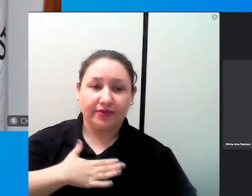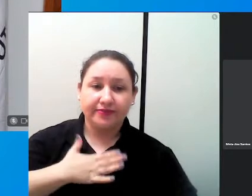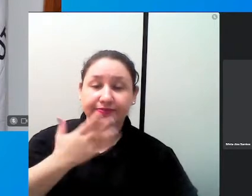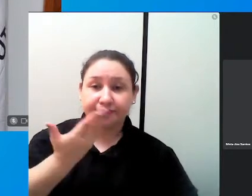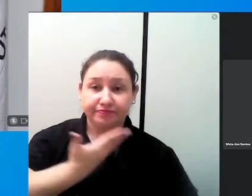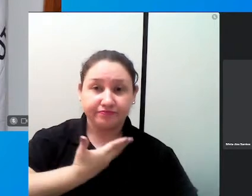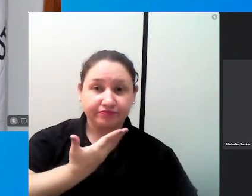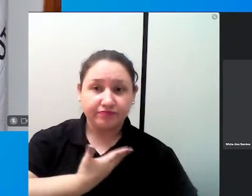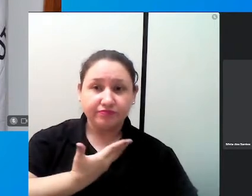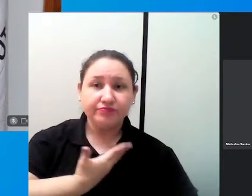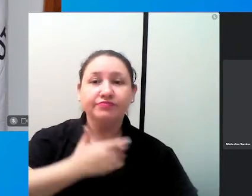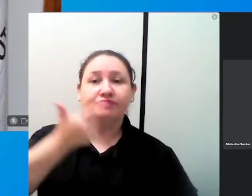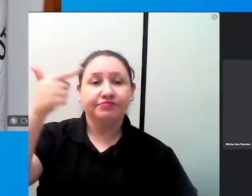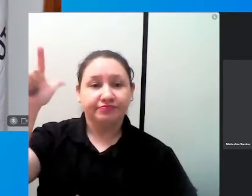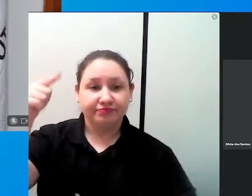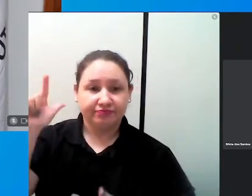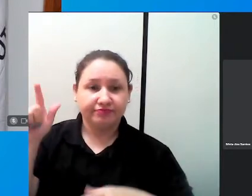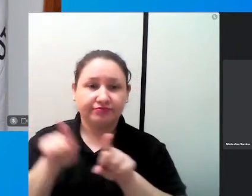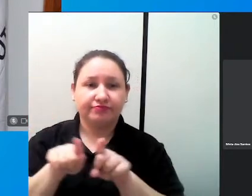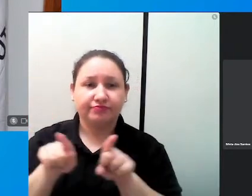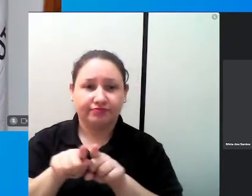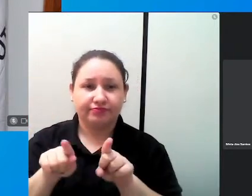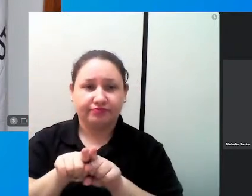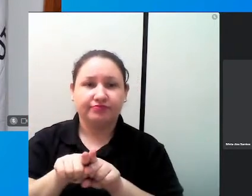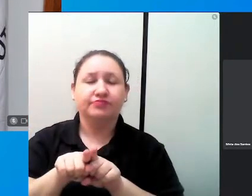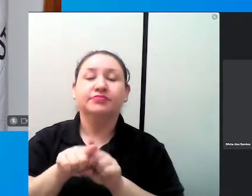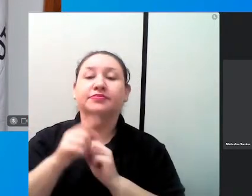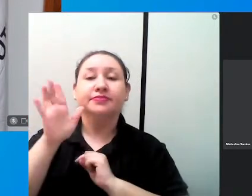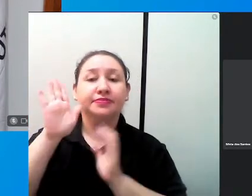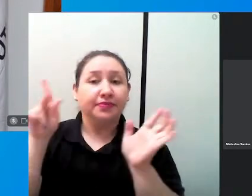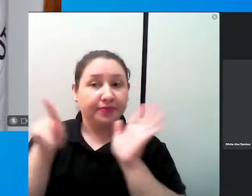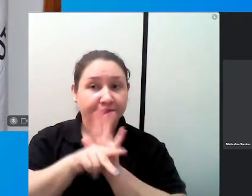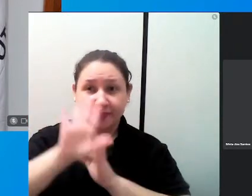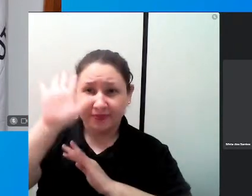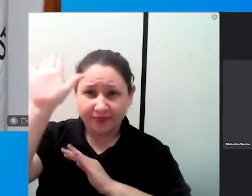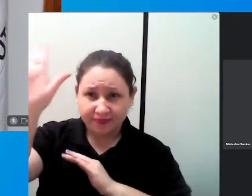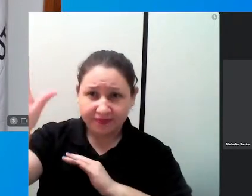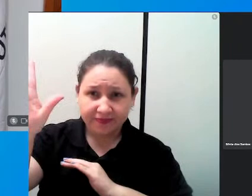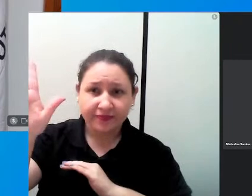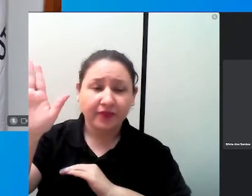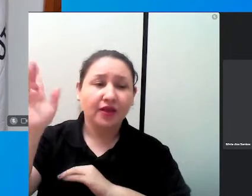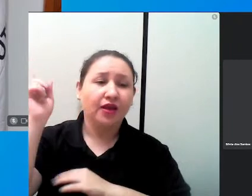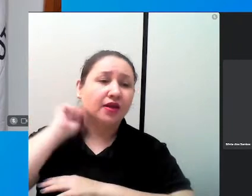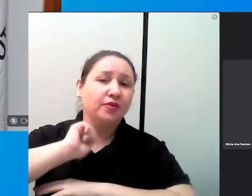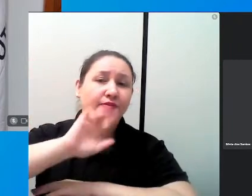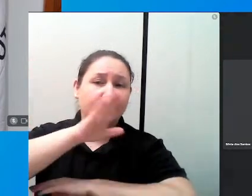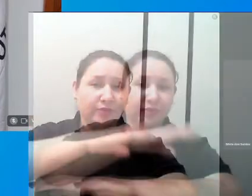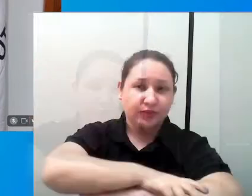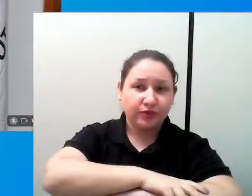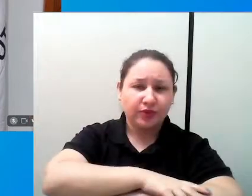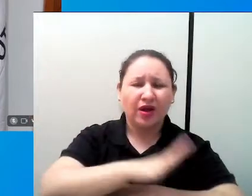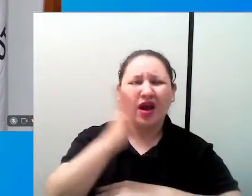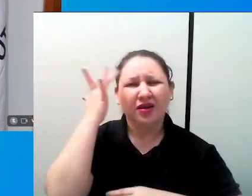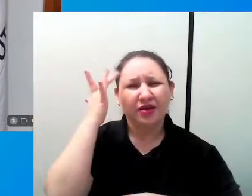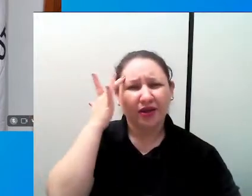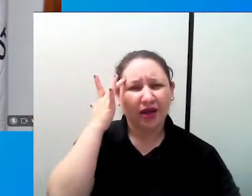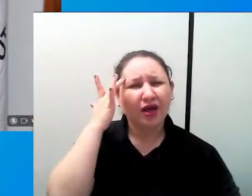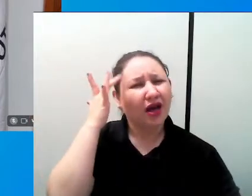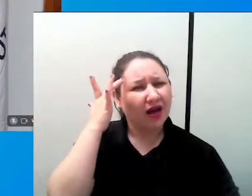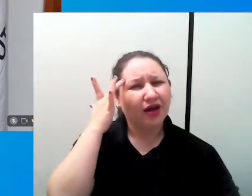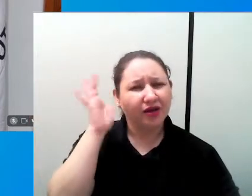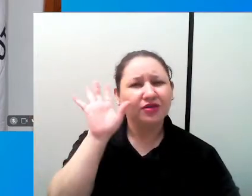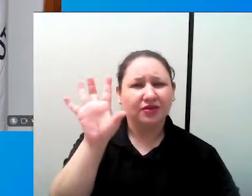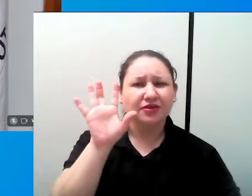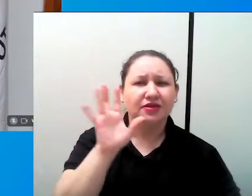Carlão, o Júlio, do Mato Grosso, acho que é esse, o atual reitor, o do